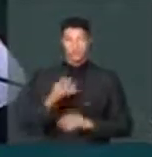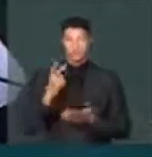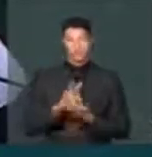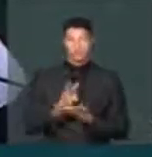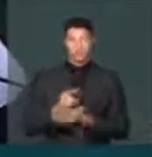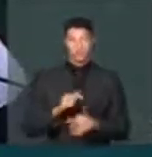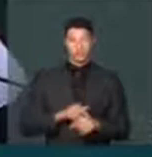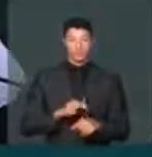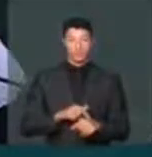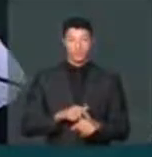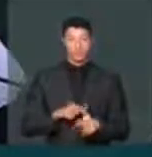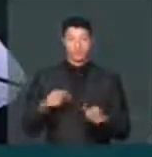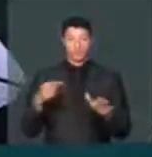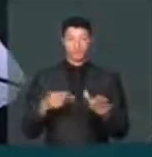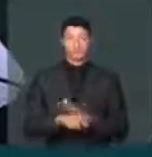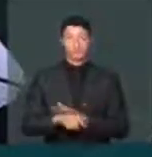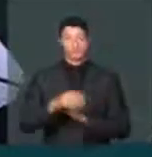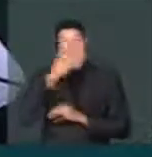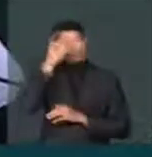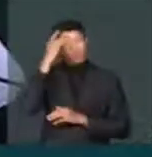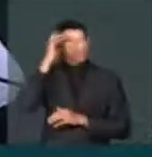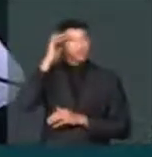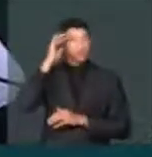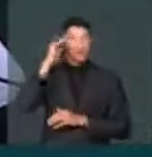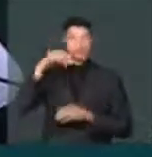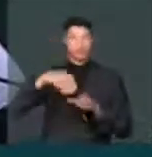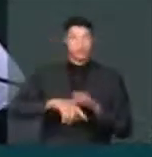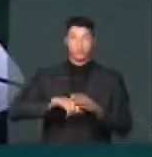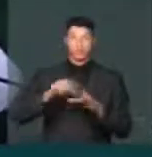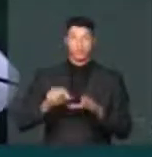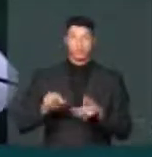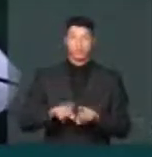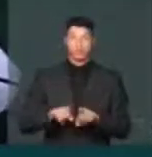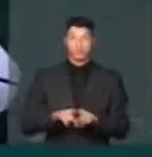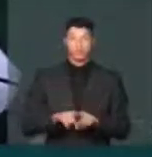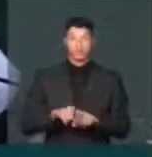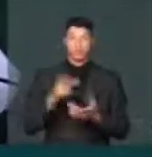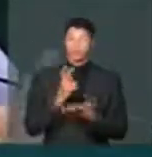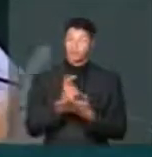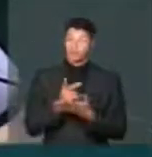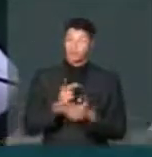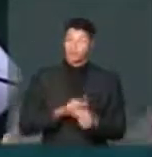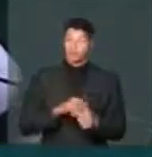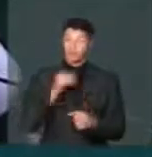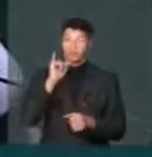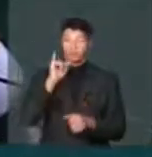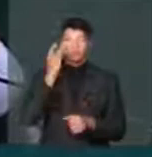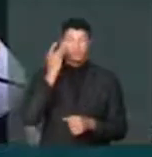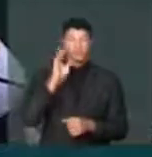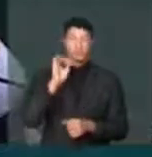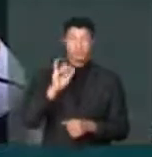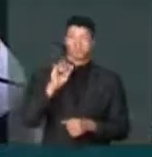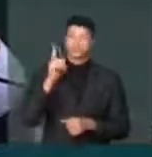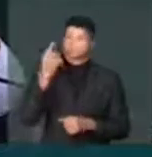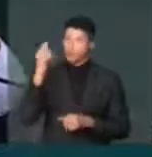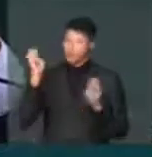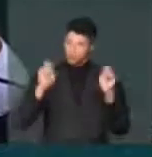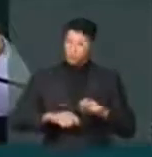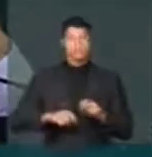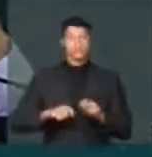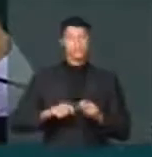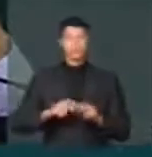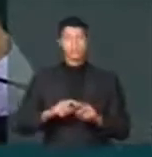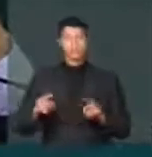mesmo tempo aproximar o eleitor do eleito e também, ao mesmo tempo, não sei se uma só é possível para tudo isso, né, mas vamos